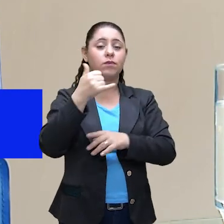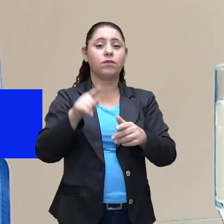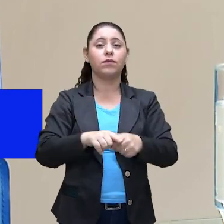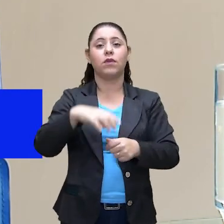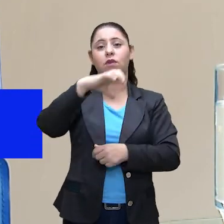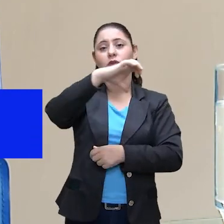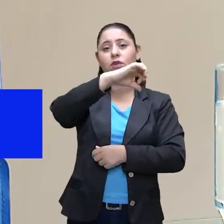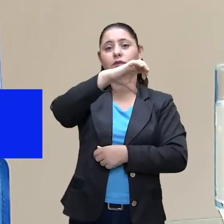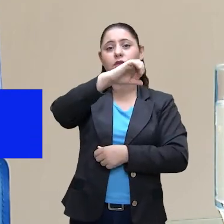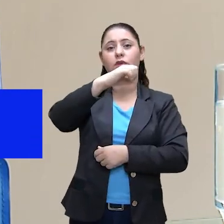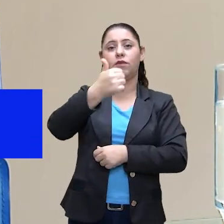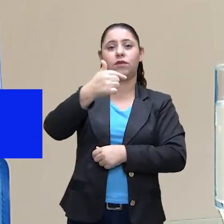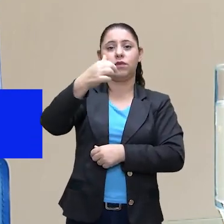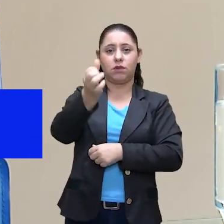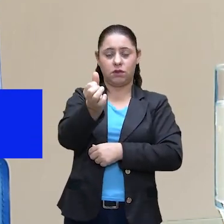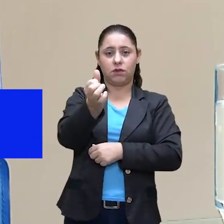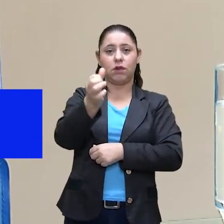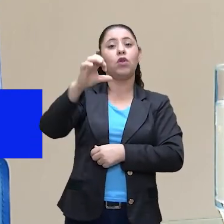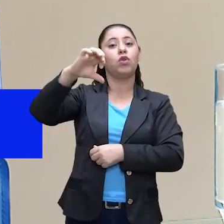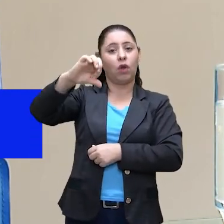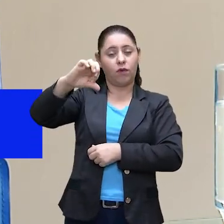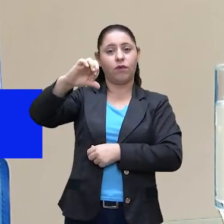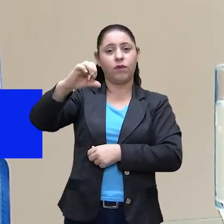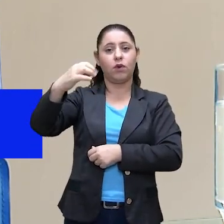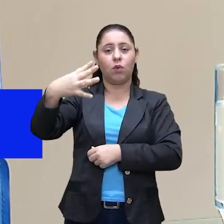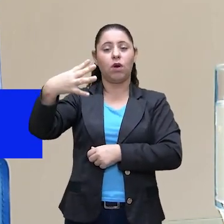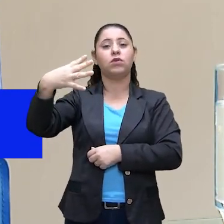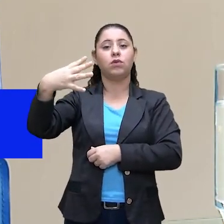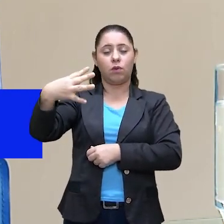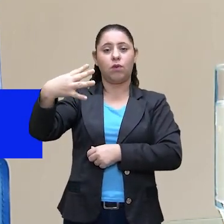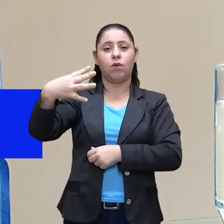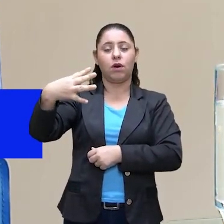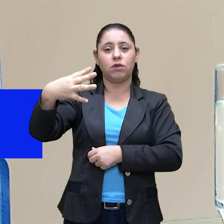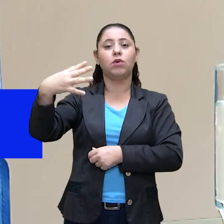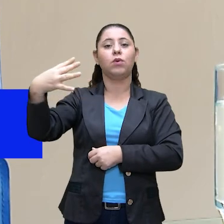utilizar o telefone corporativo no